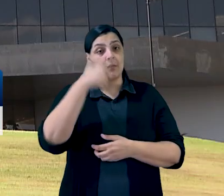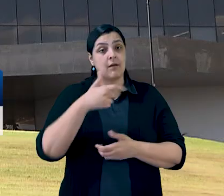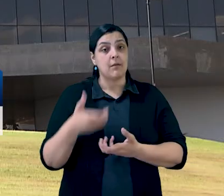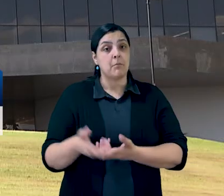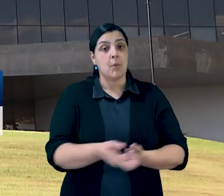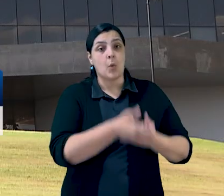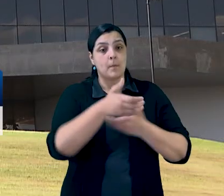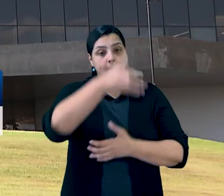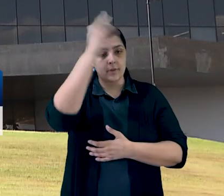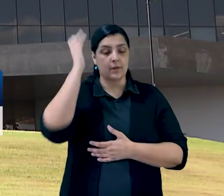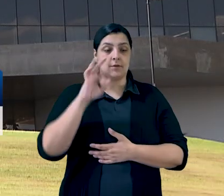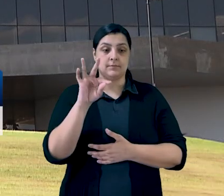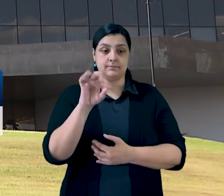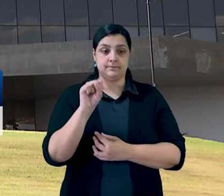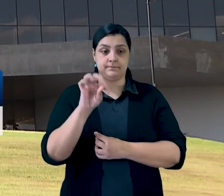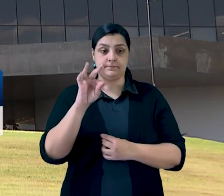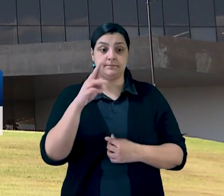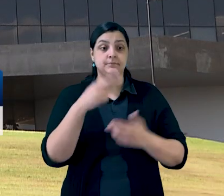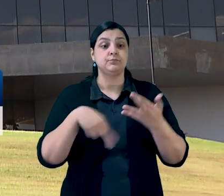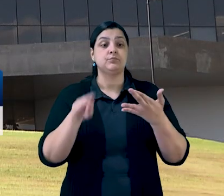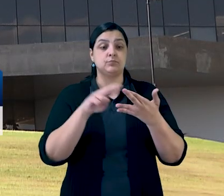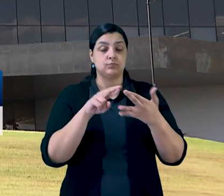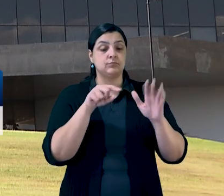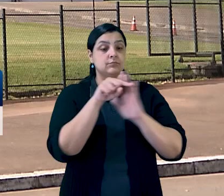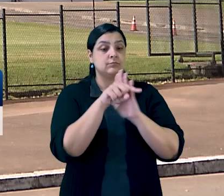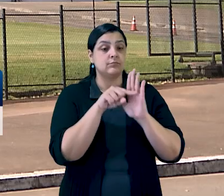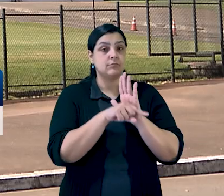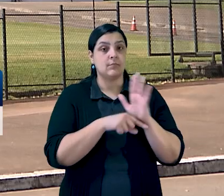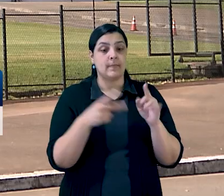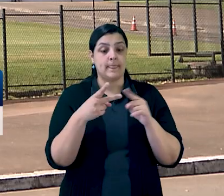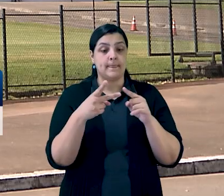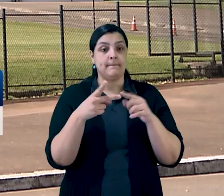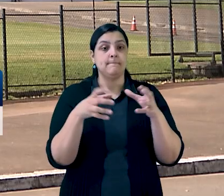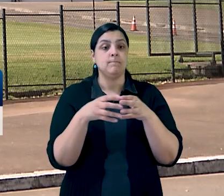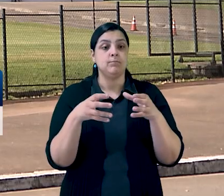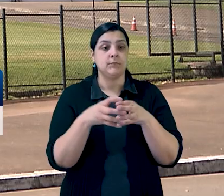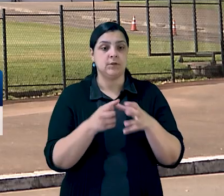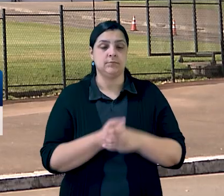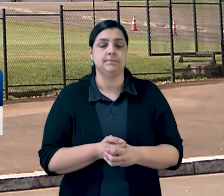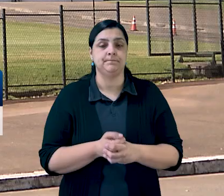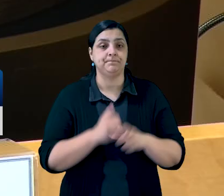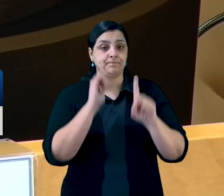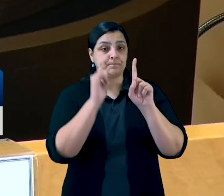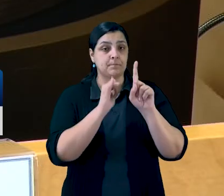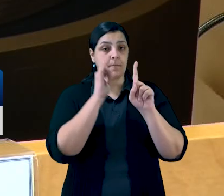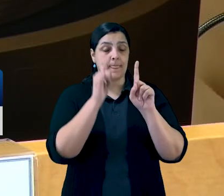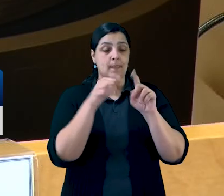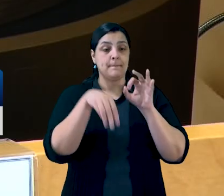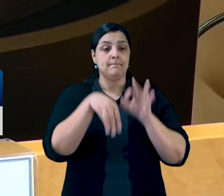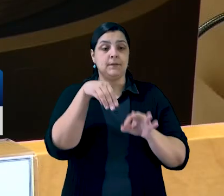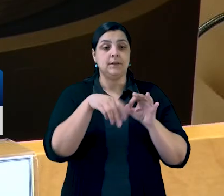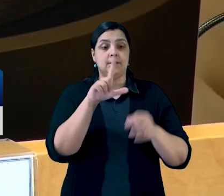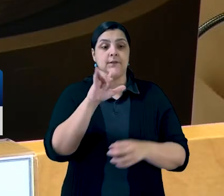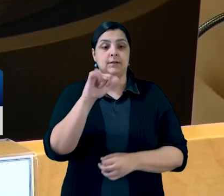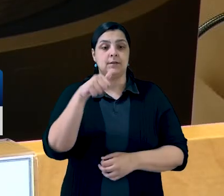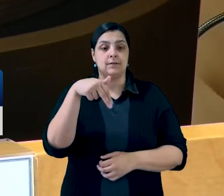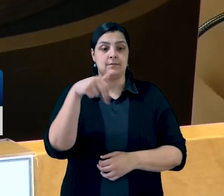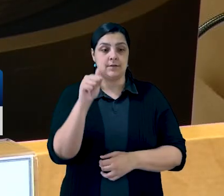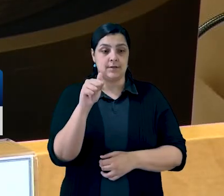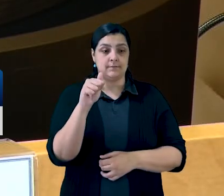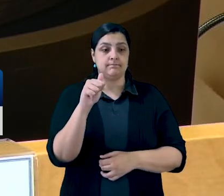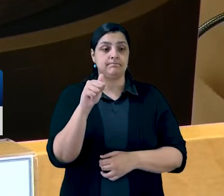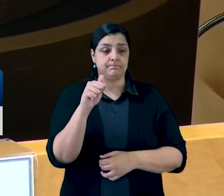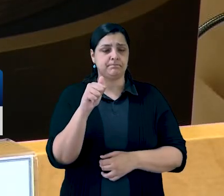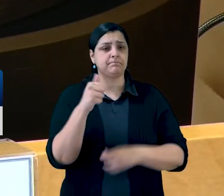Bombeiros. No TST, o recurso do operador de escavadeira foi analisado pela 2ª turma. A relatora do caso, ministra